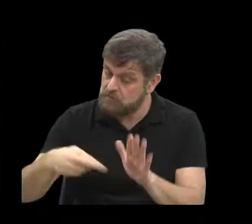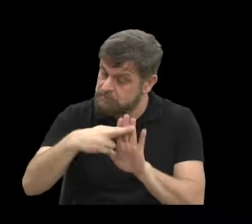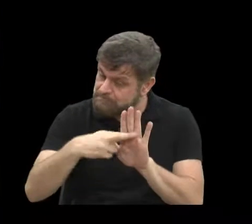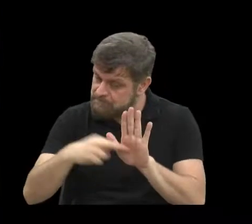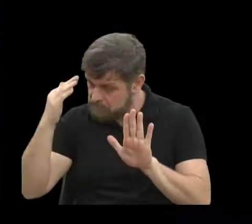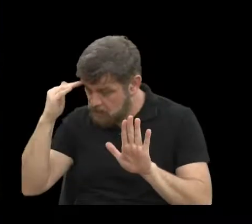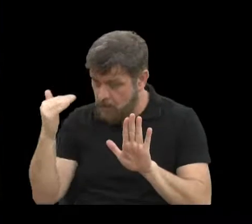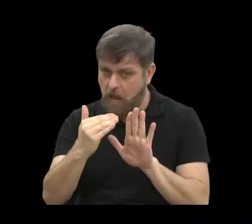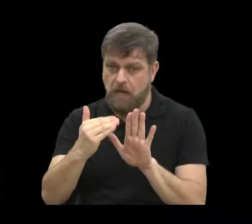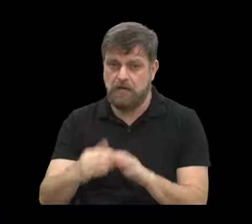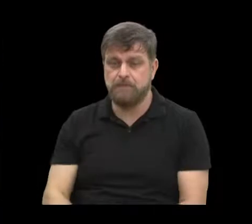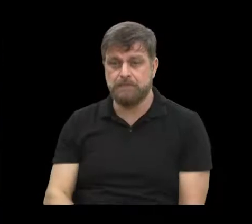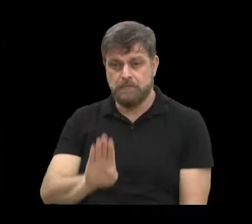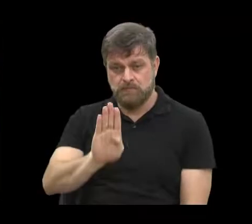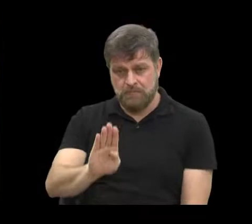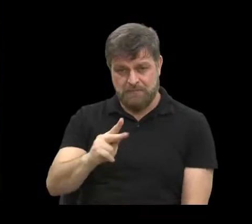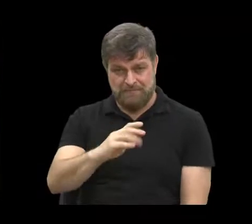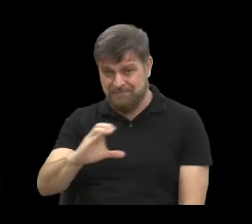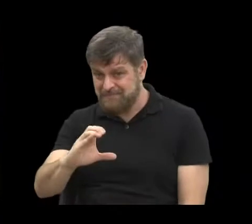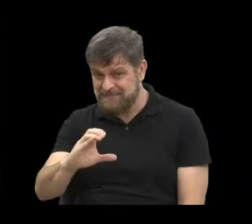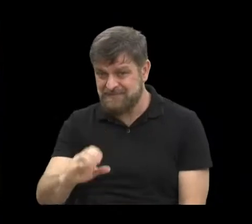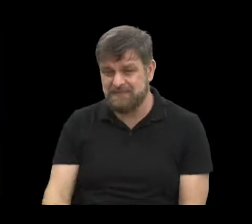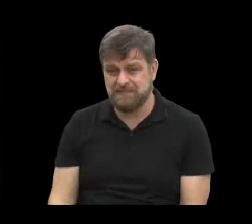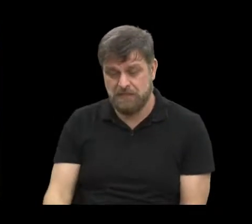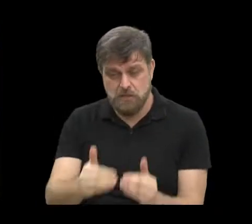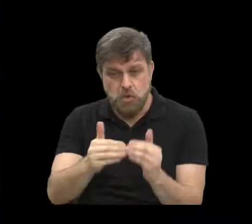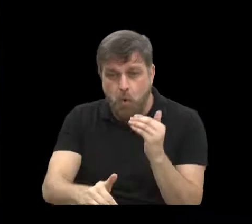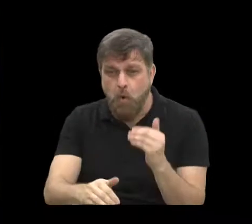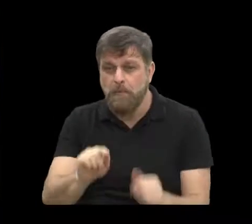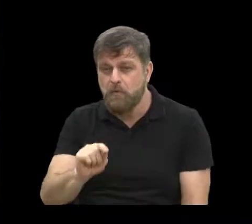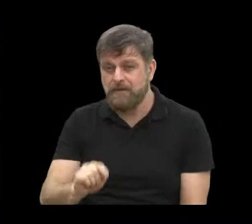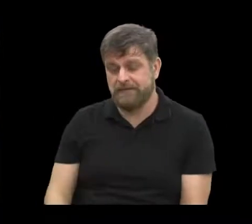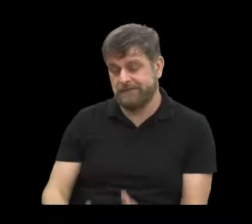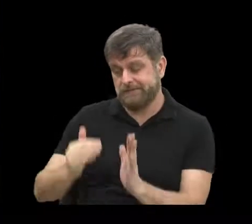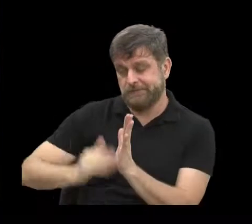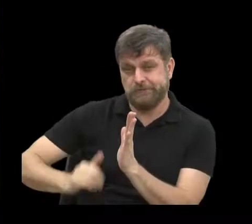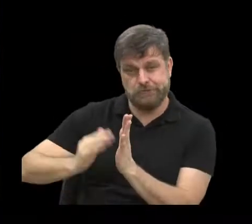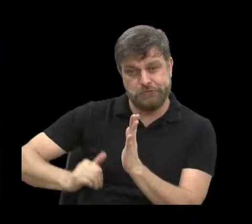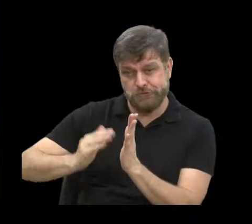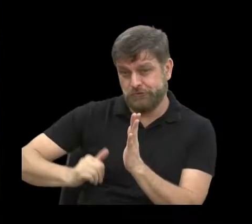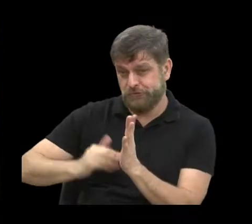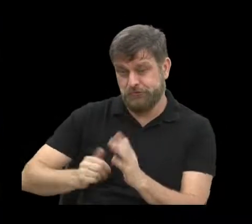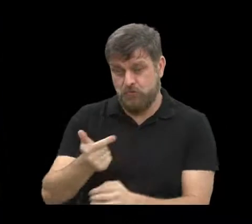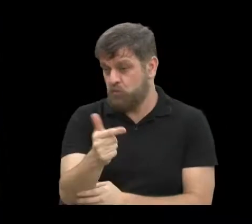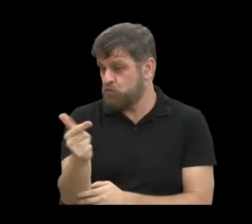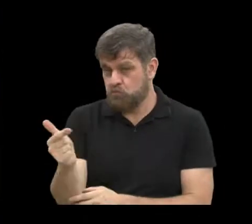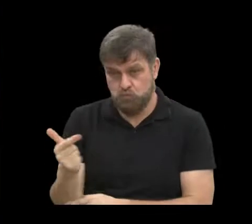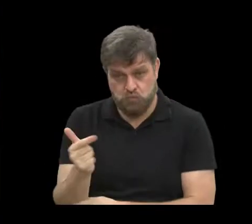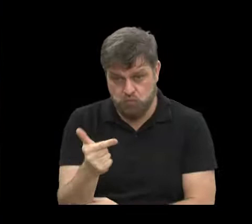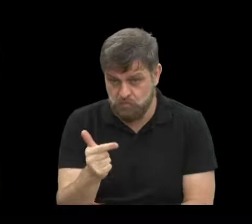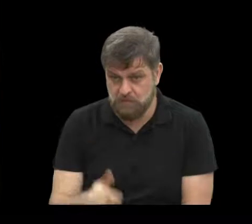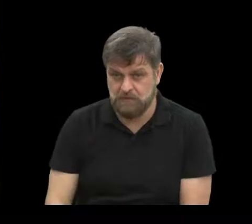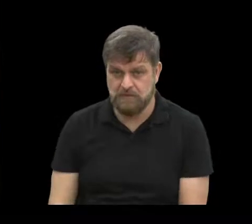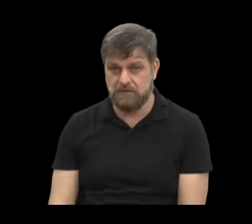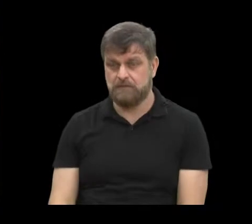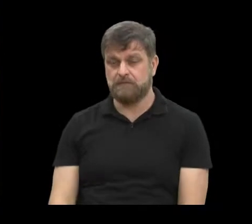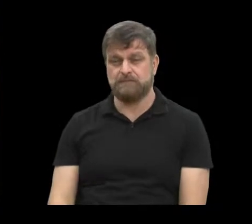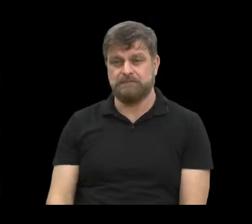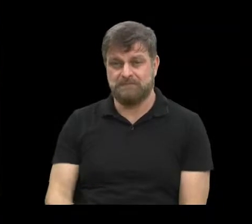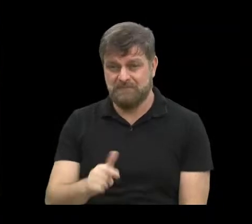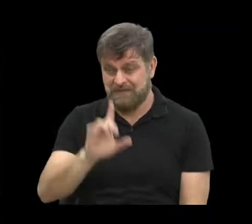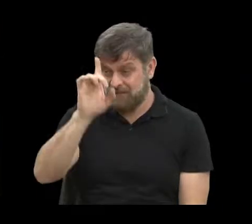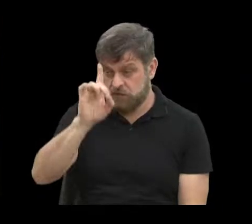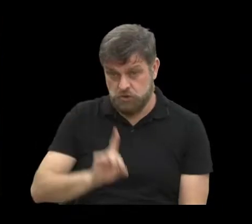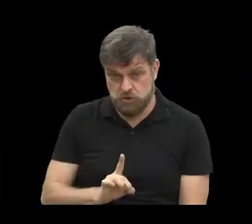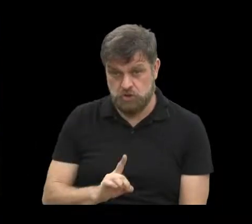Do BPC, ele não está sujeito a desconto de qualquer tipo de contribuição, não gera direito